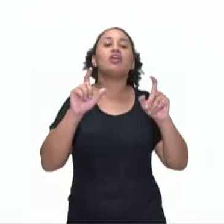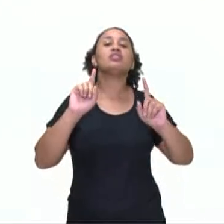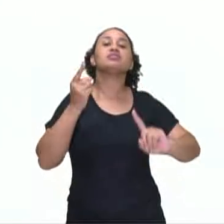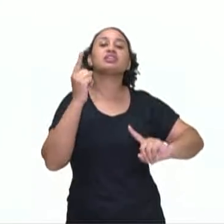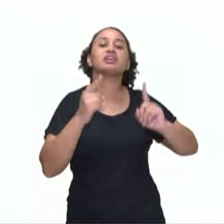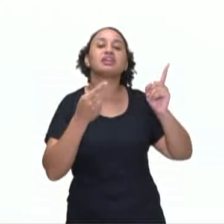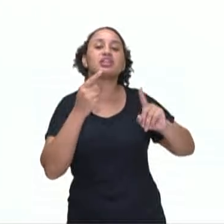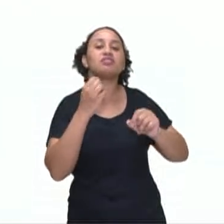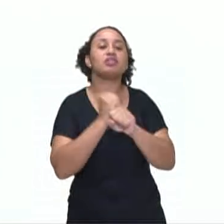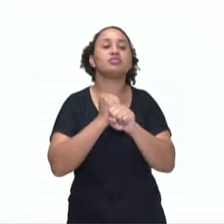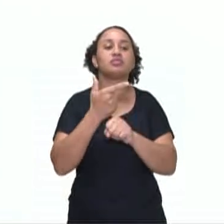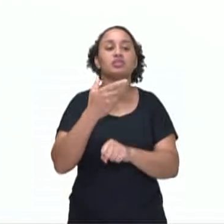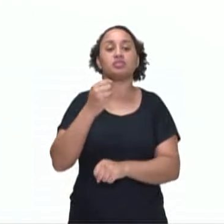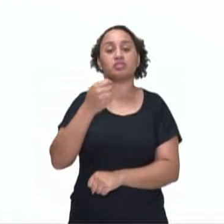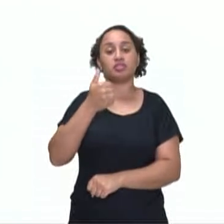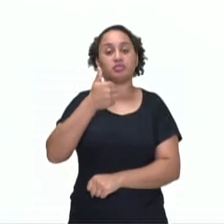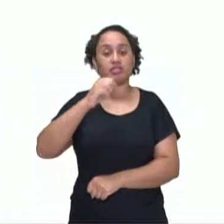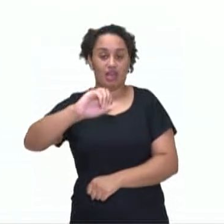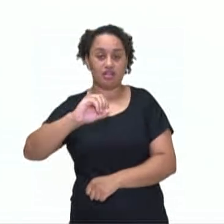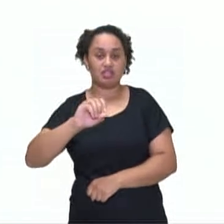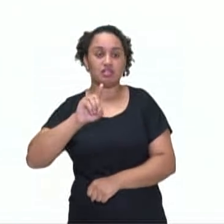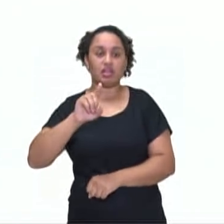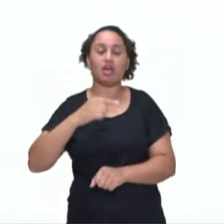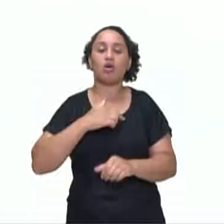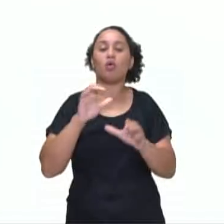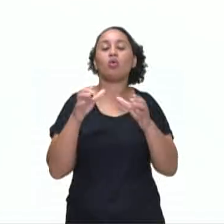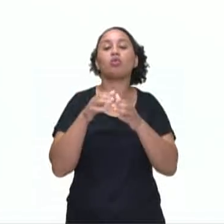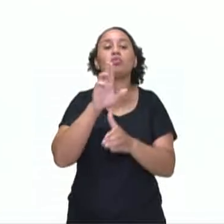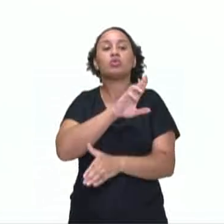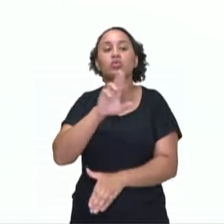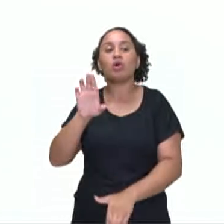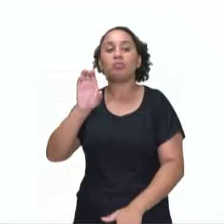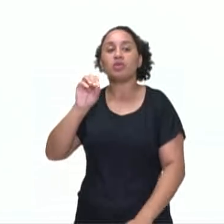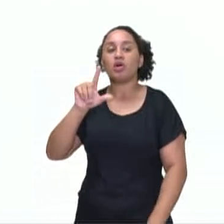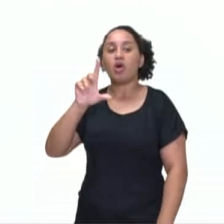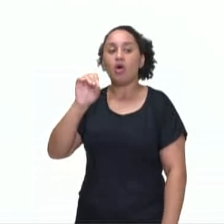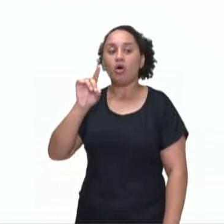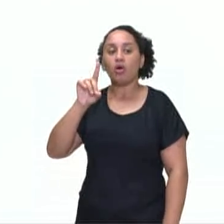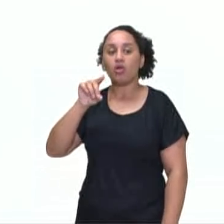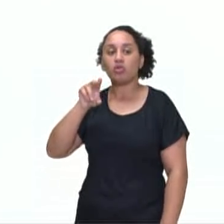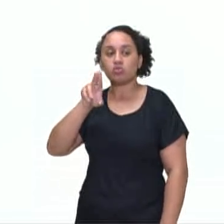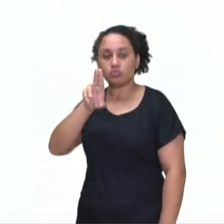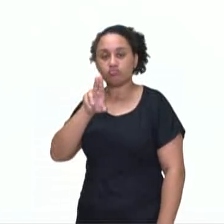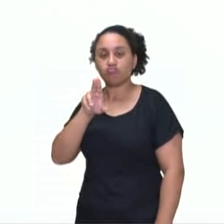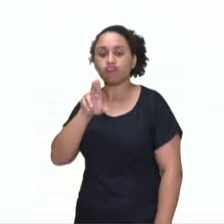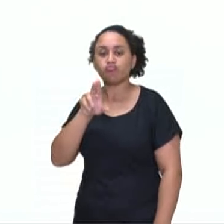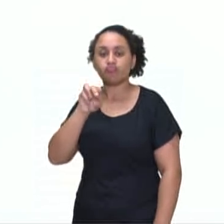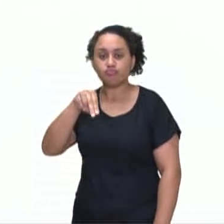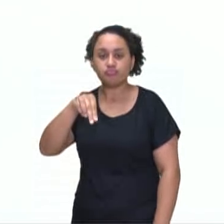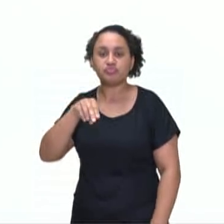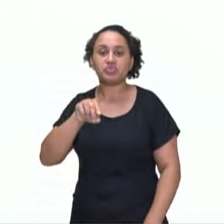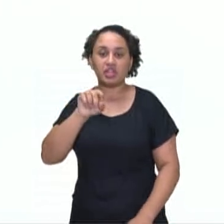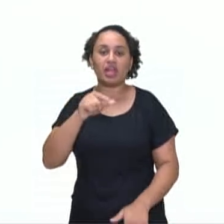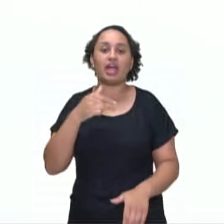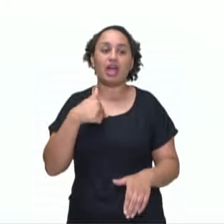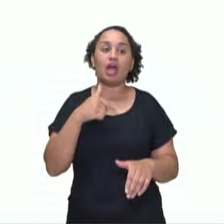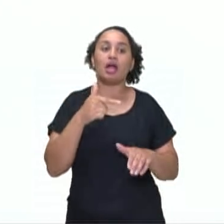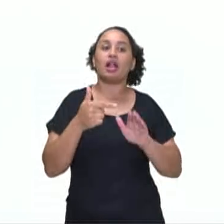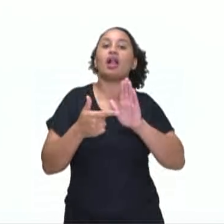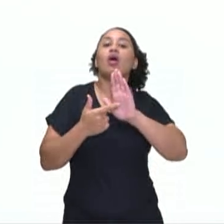em Salvador, na Bahia. A matriz africana, ela pode ser vista em várias regiões do Brasil,